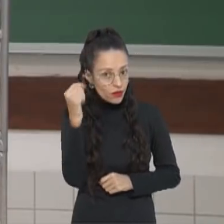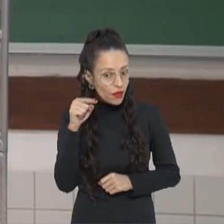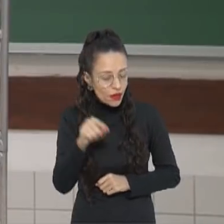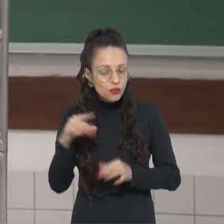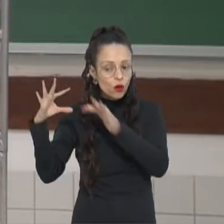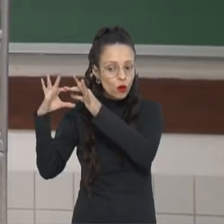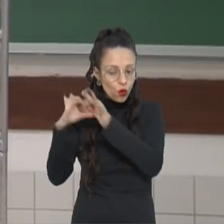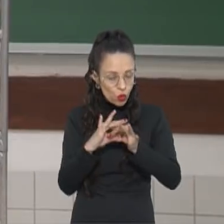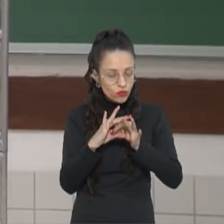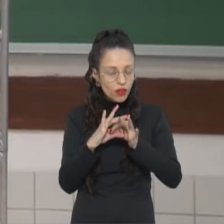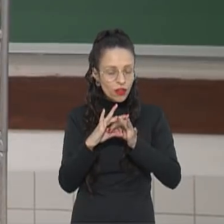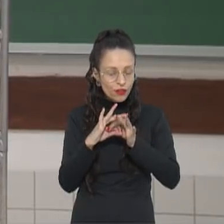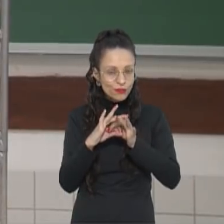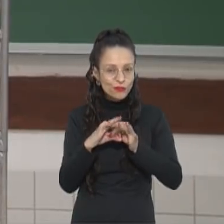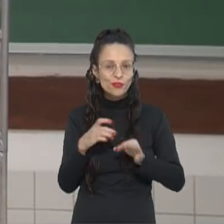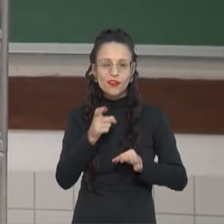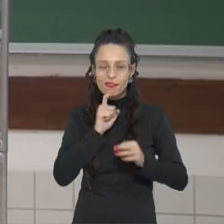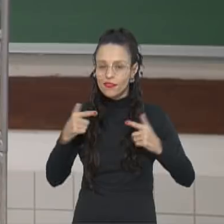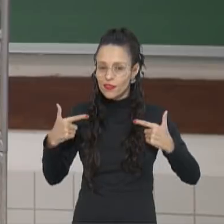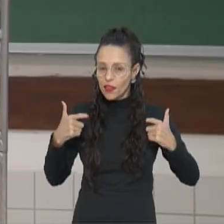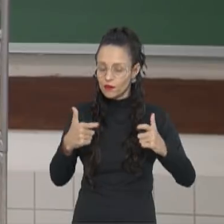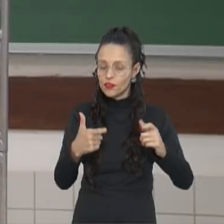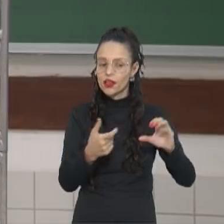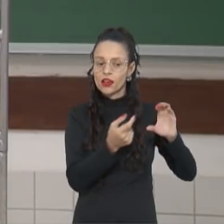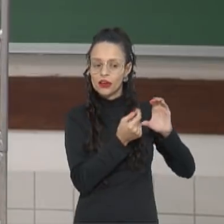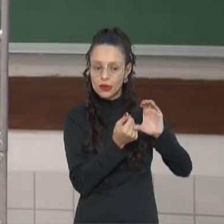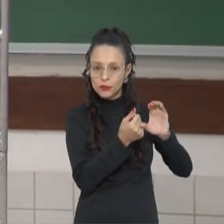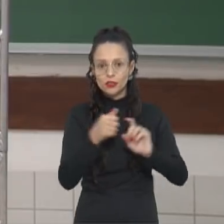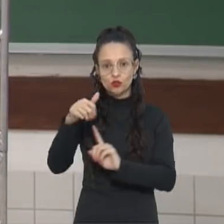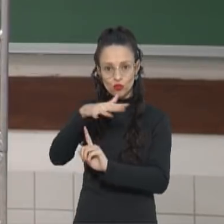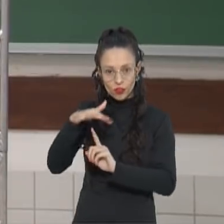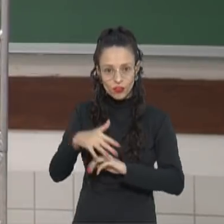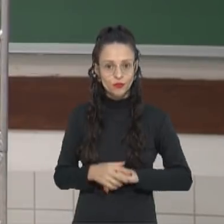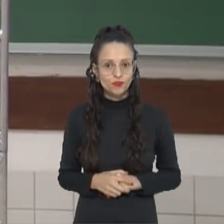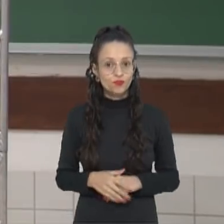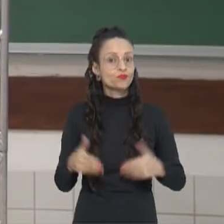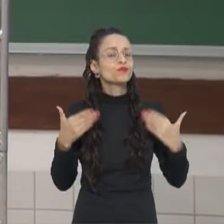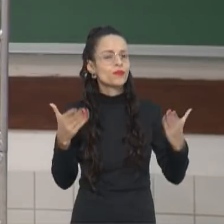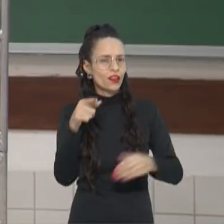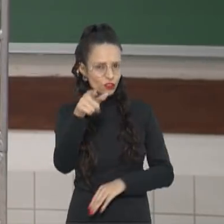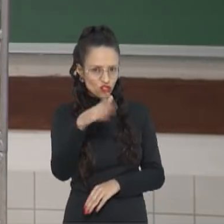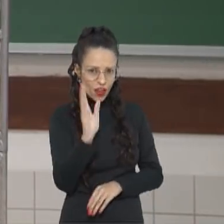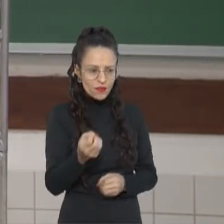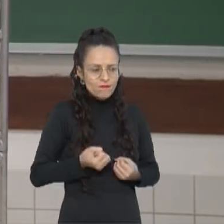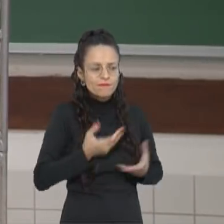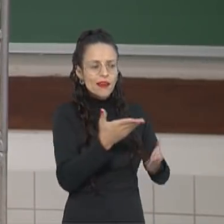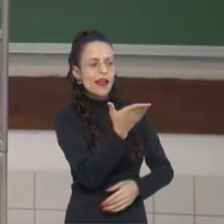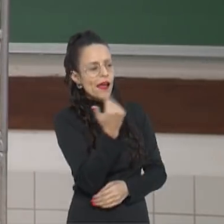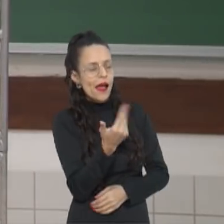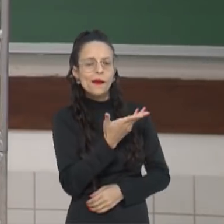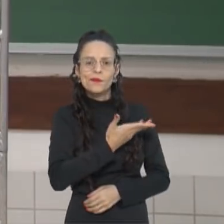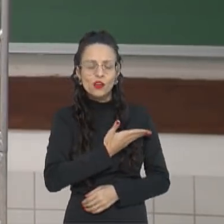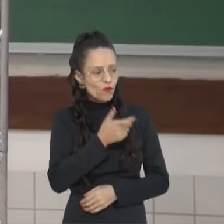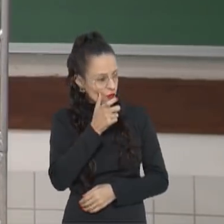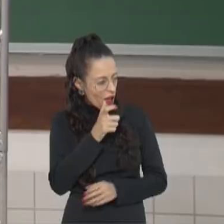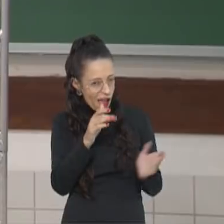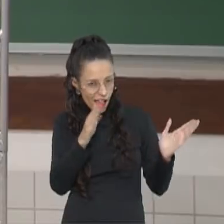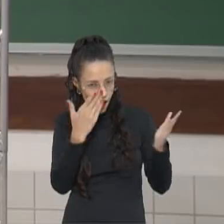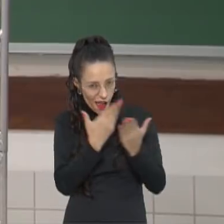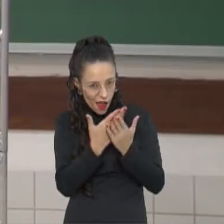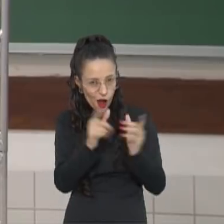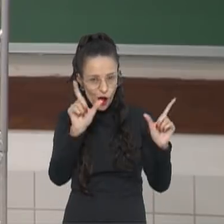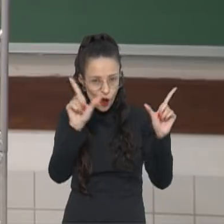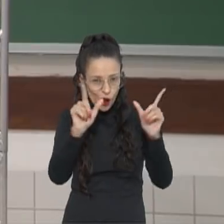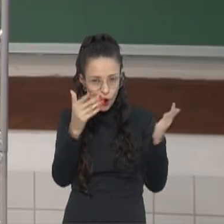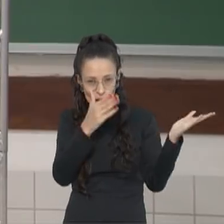Guerra Fria, socialismo, capitalismo. E aí, já comentou com o seu amigo da aula de hoje? Já chamou a galera para assistir a aula? Ainda